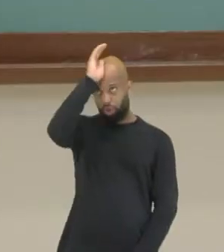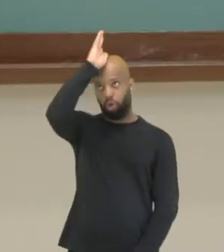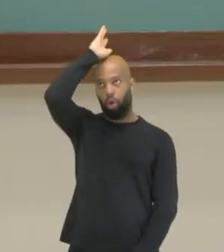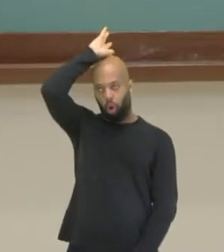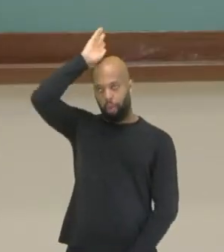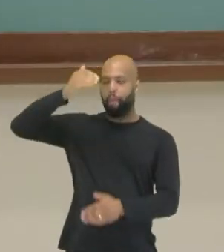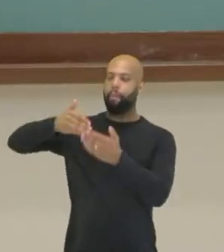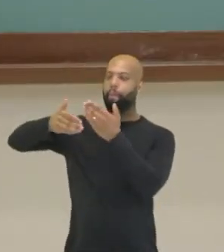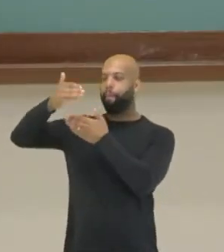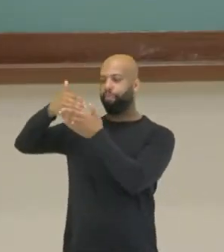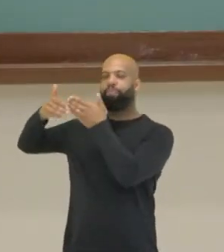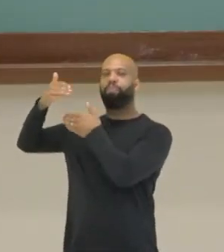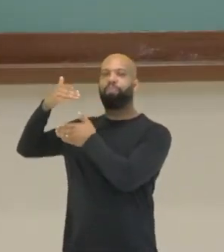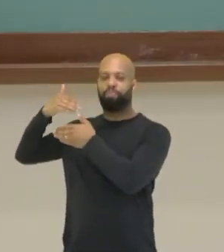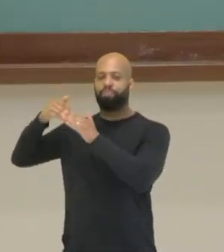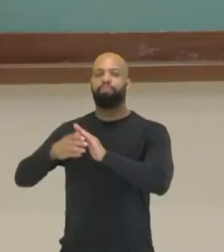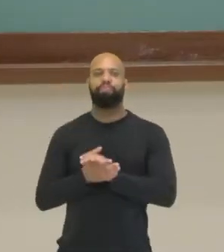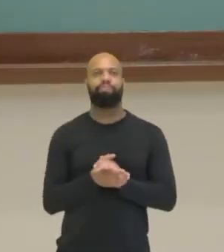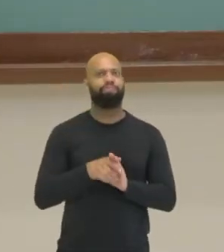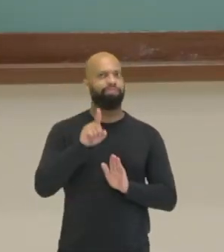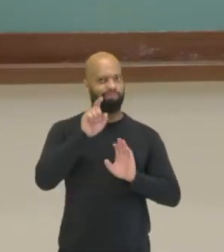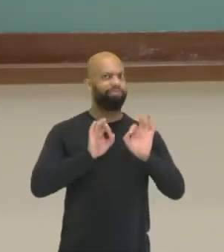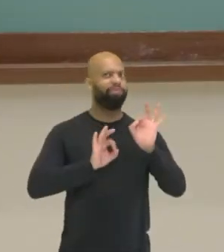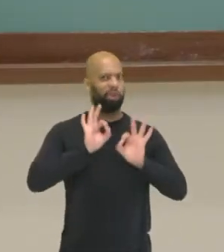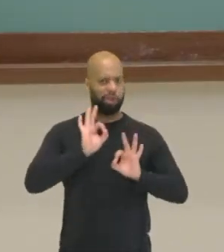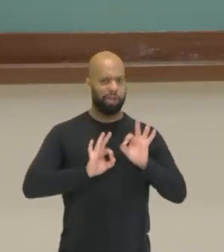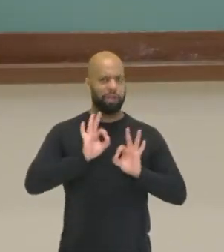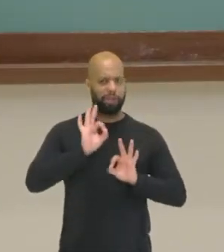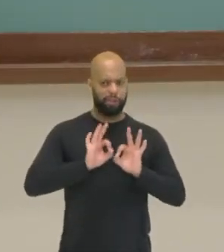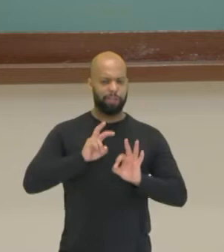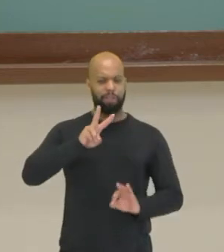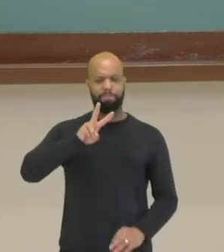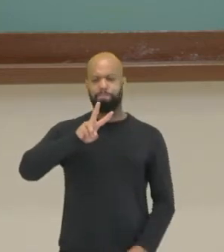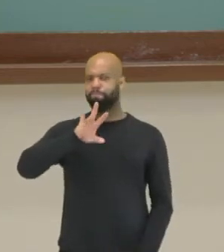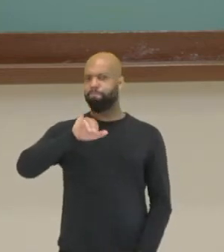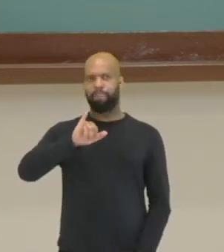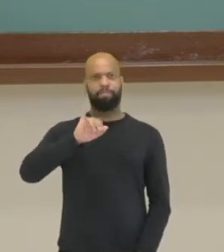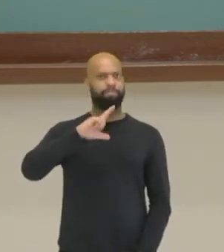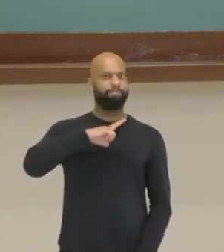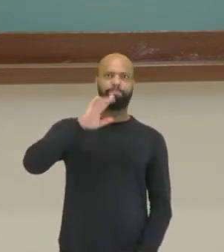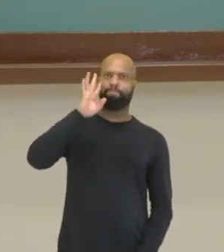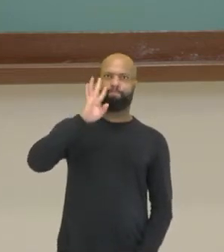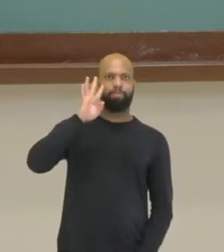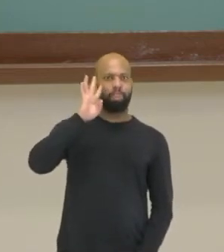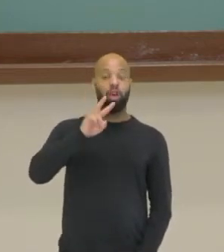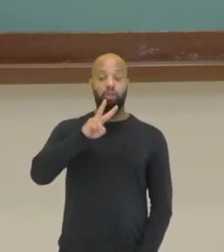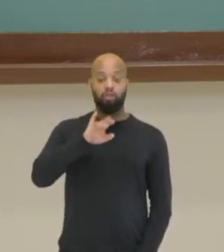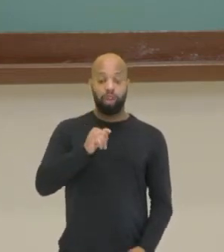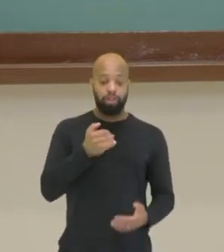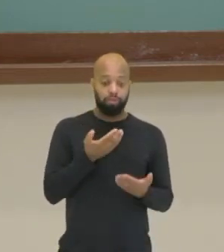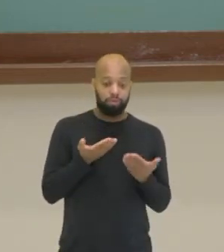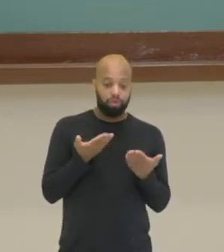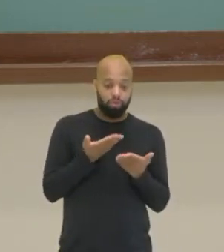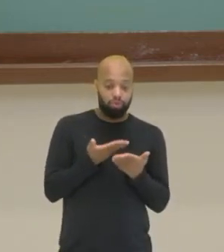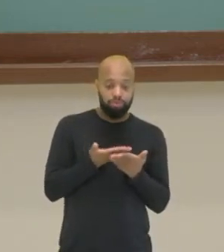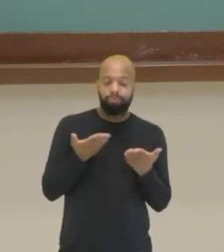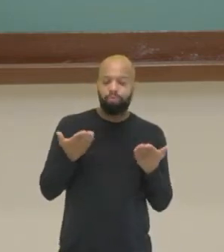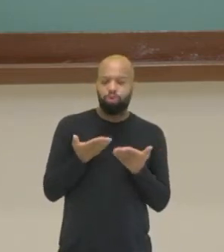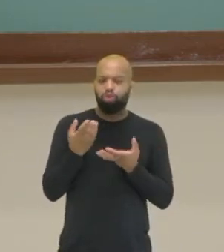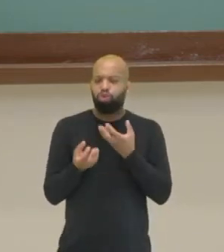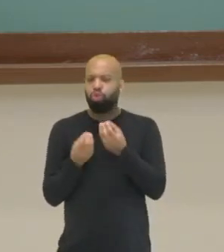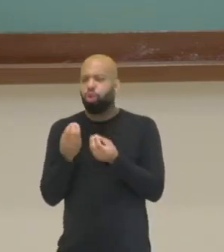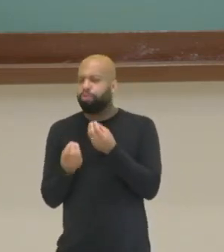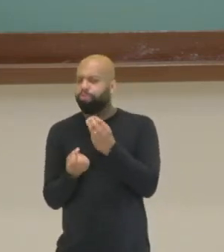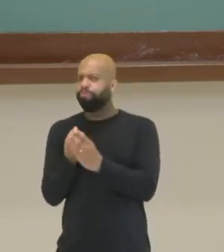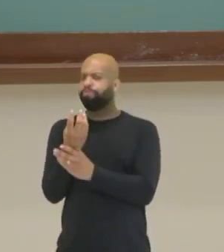Galera, se preparem para uma super aventura, vamos entender a origem, inclusive lendária